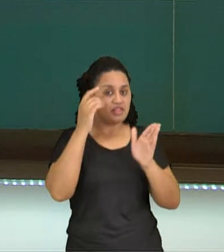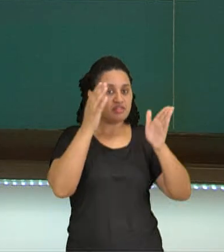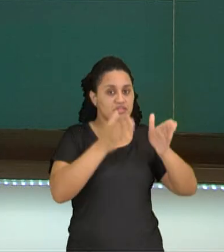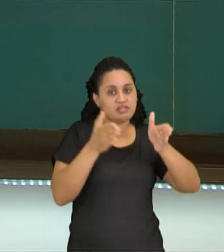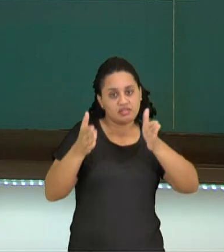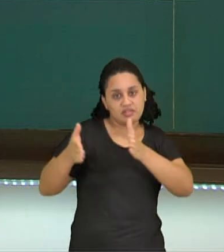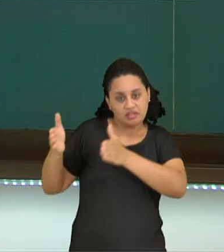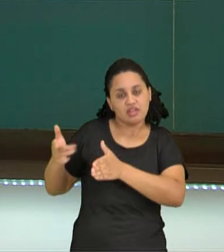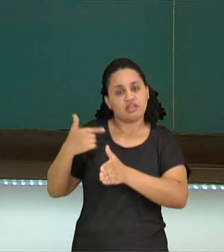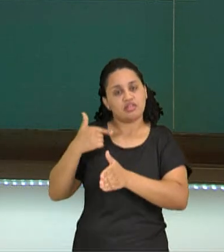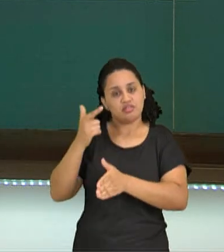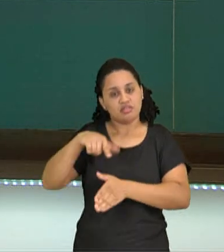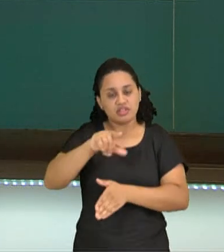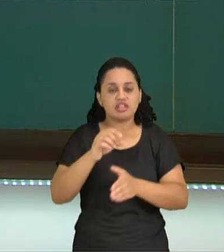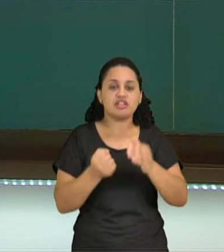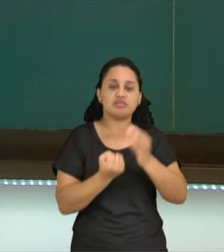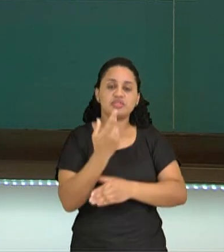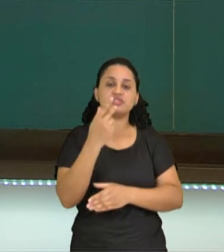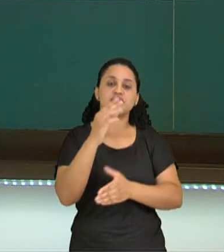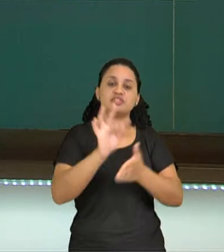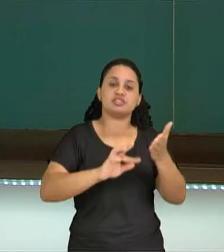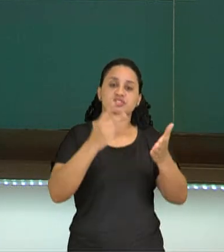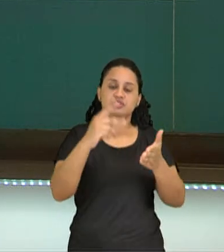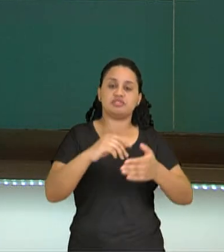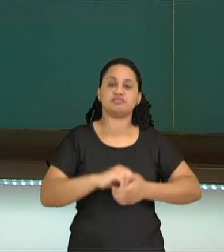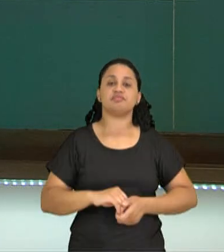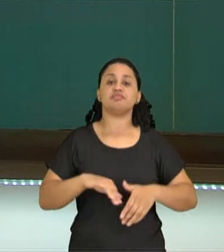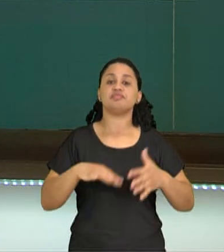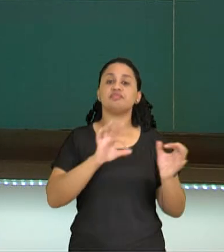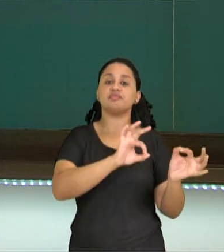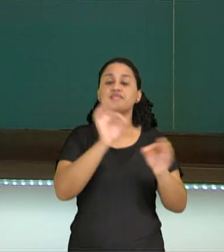e produzam seus textos. Neste vídeo, nós